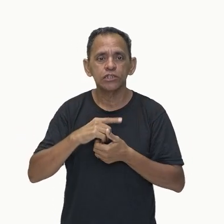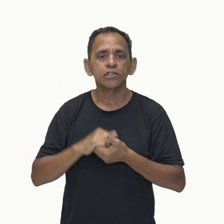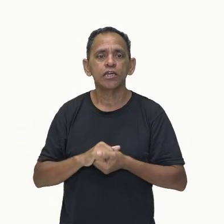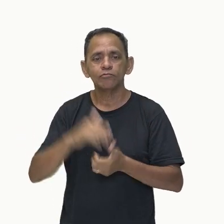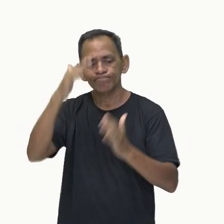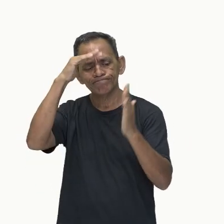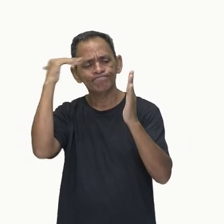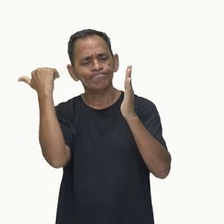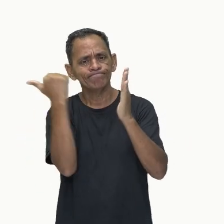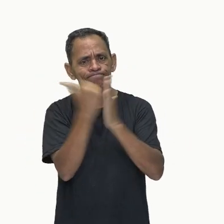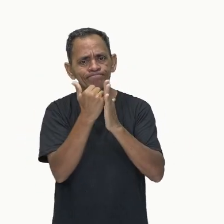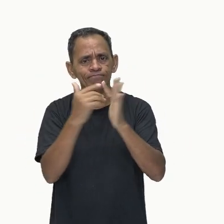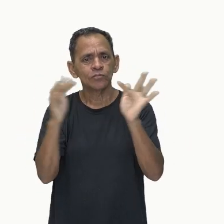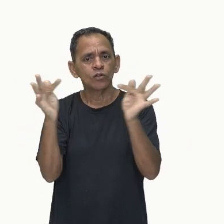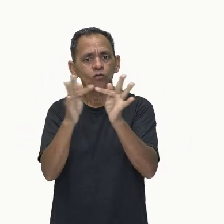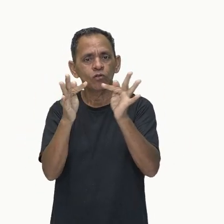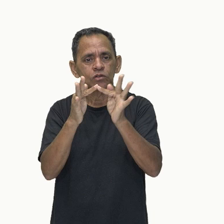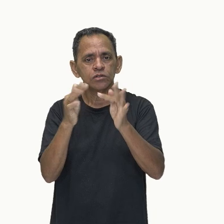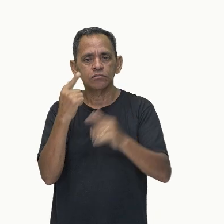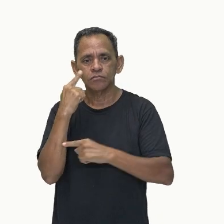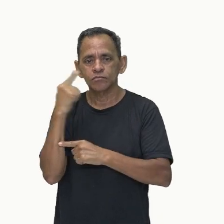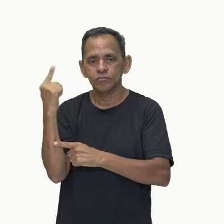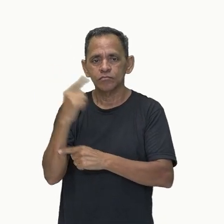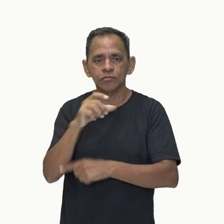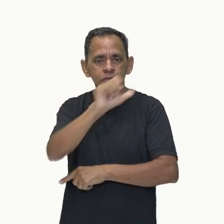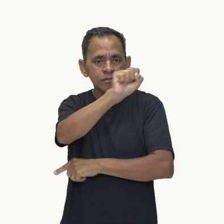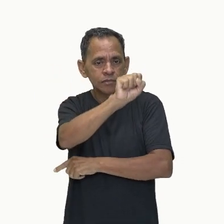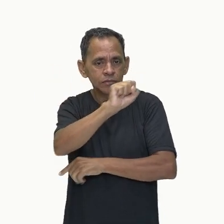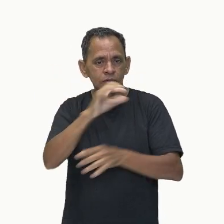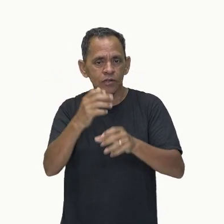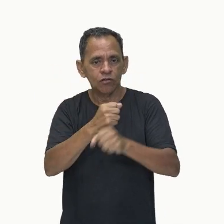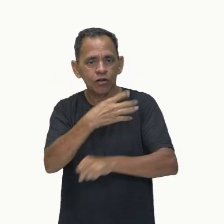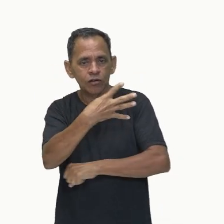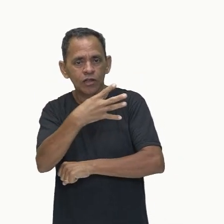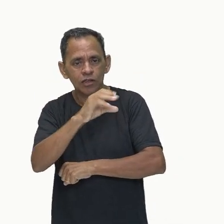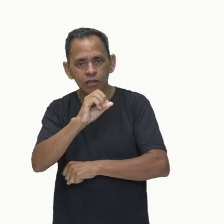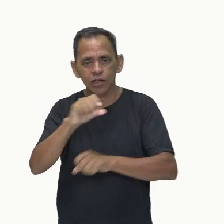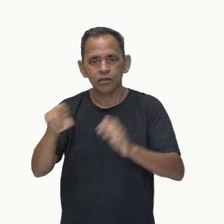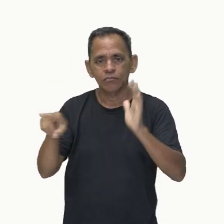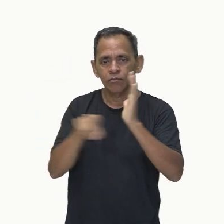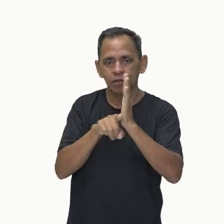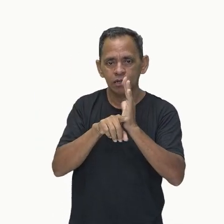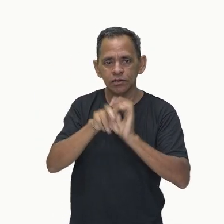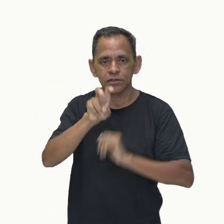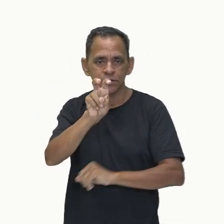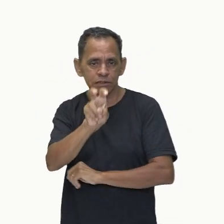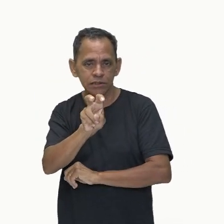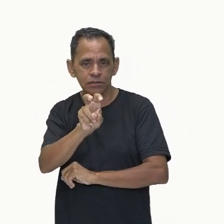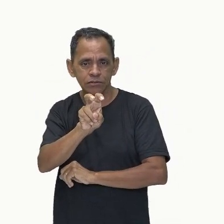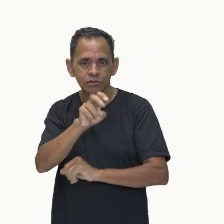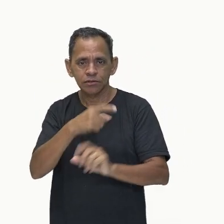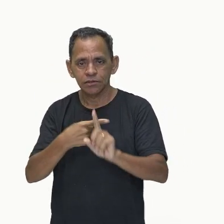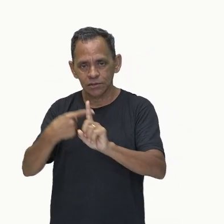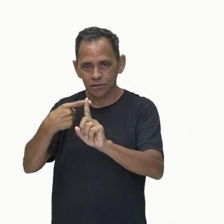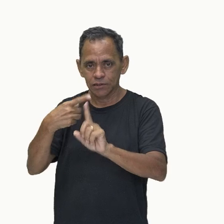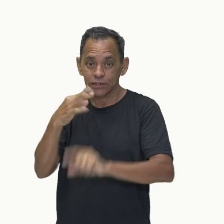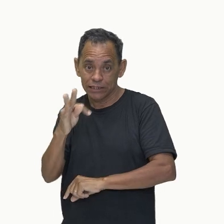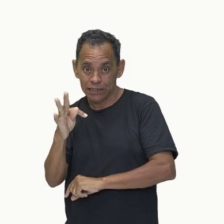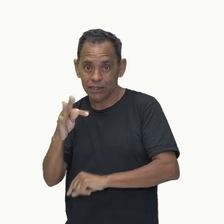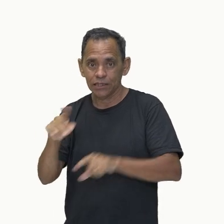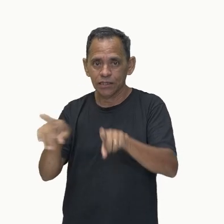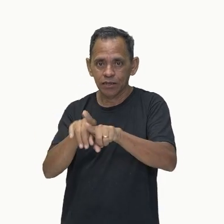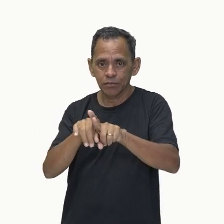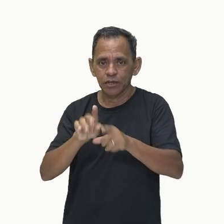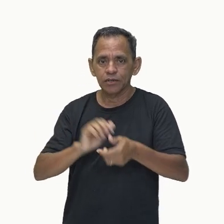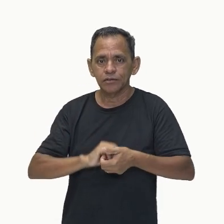ó. S igual a 40 menos 5T. Determine para o movimento da